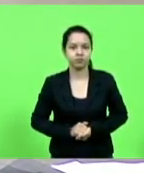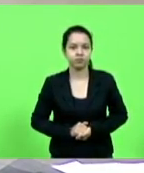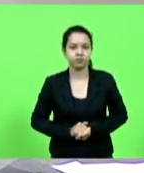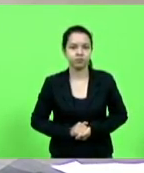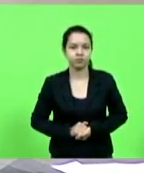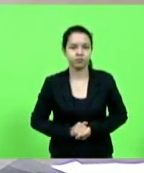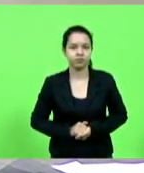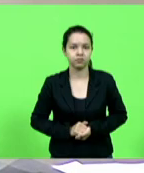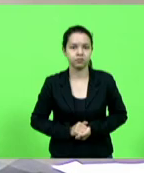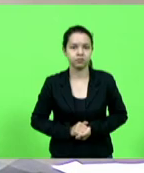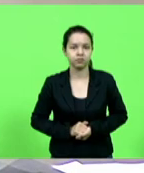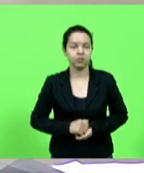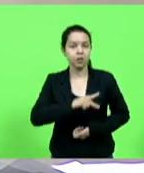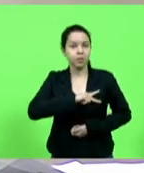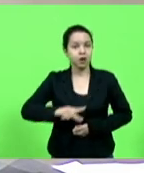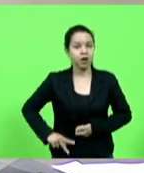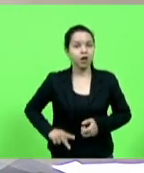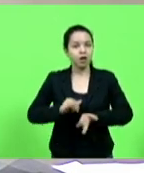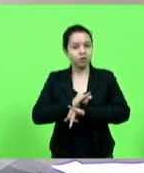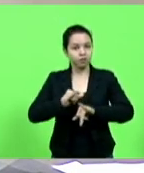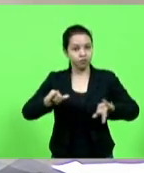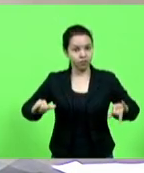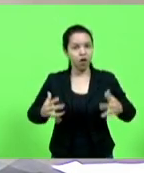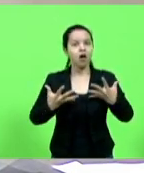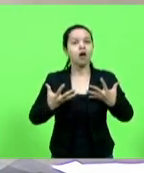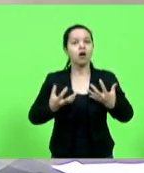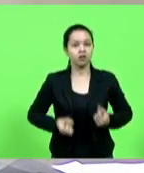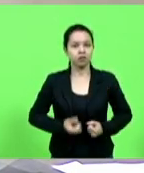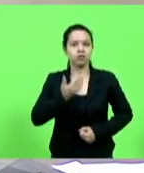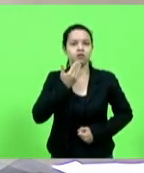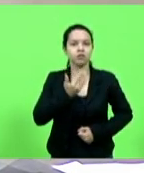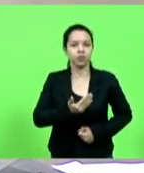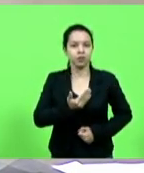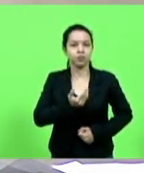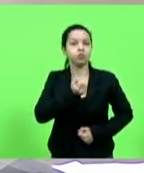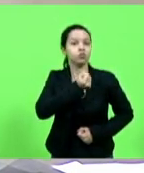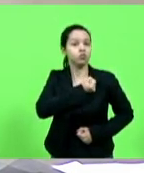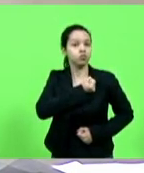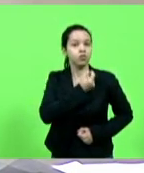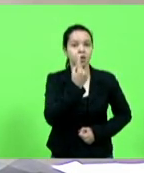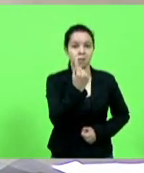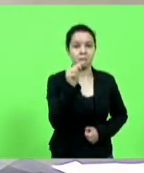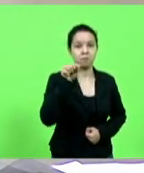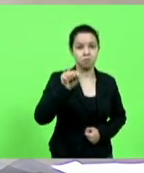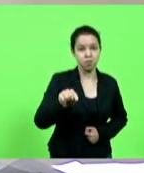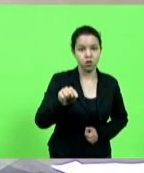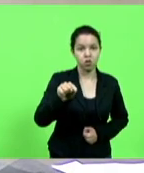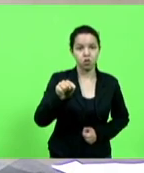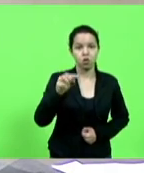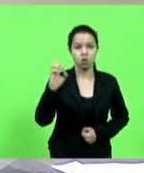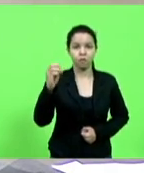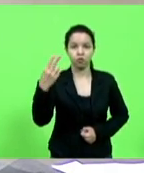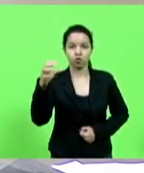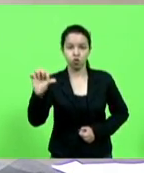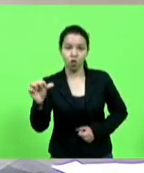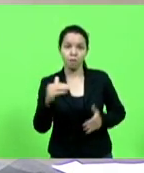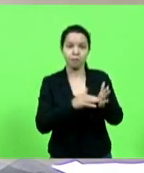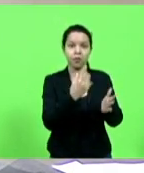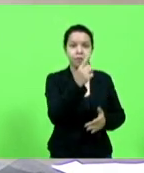esta presidência comunica que defere os seguintes requerimentos requerimentos 1029 a 1034